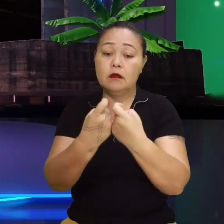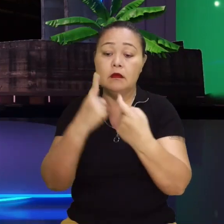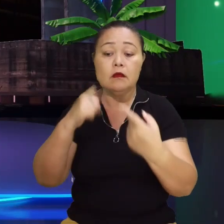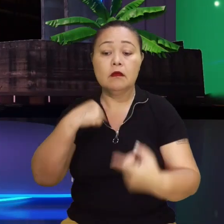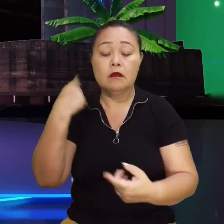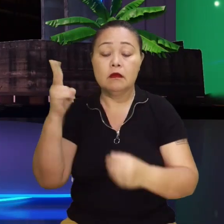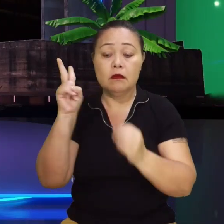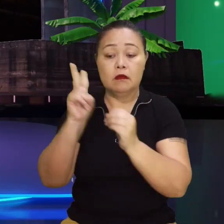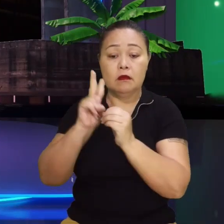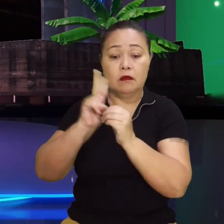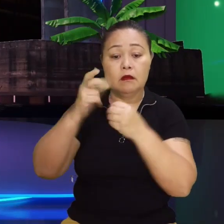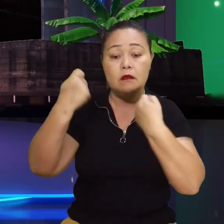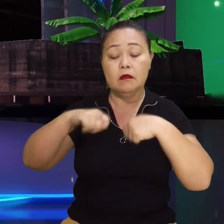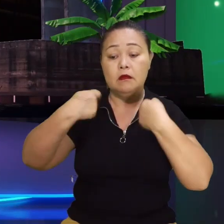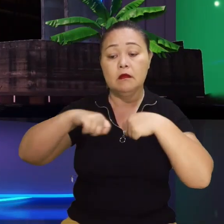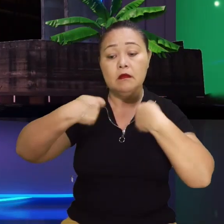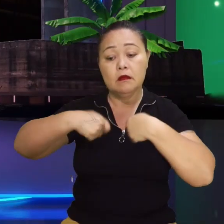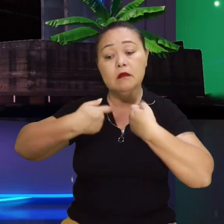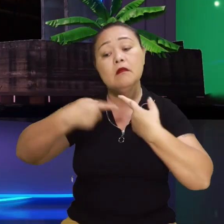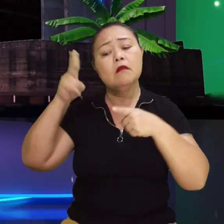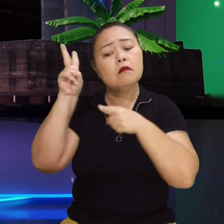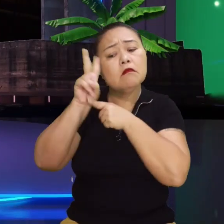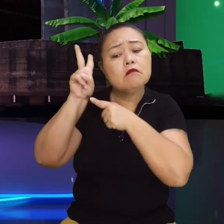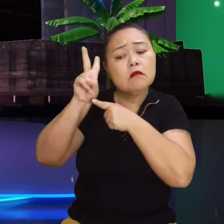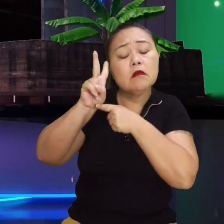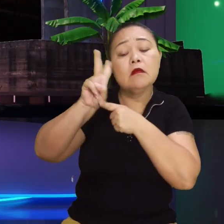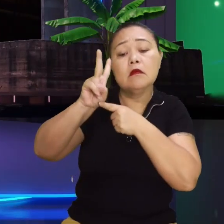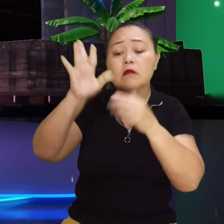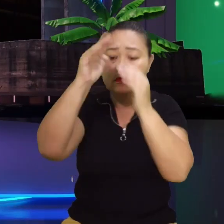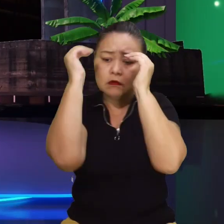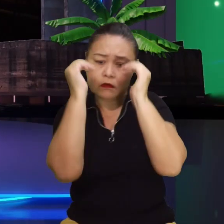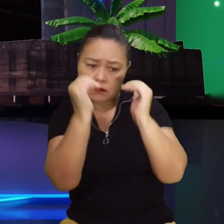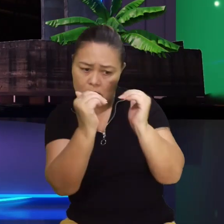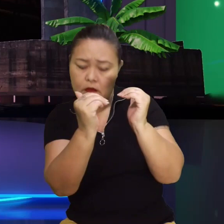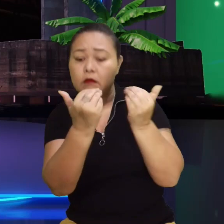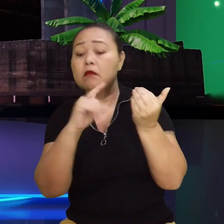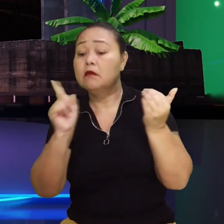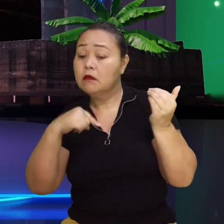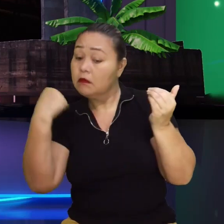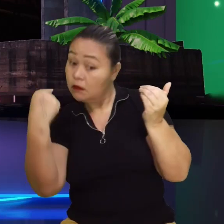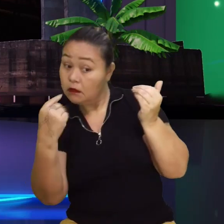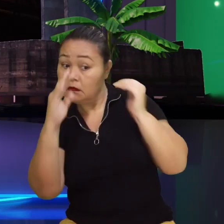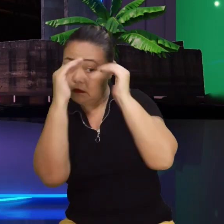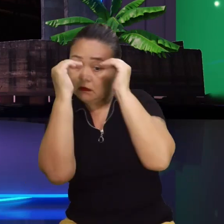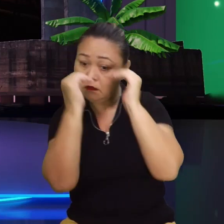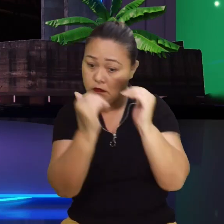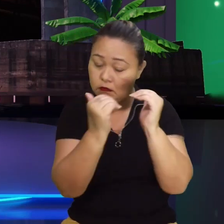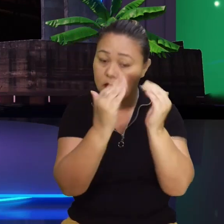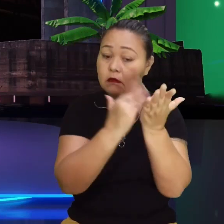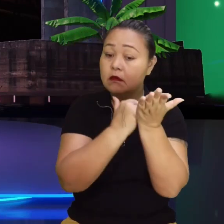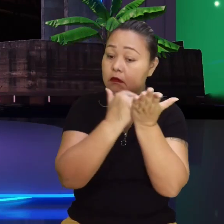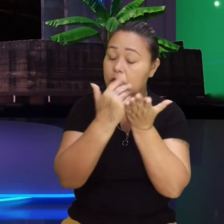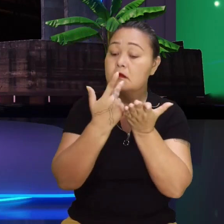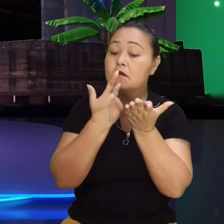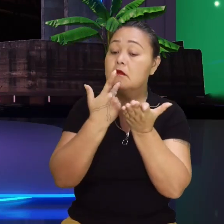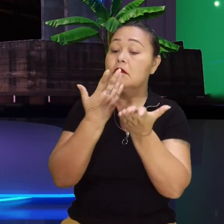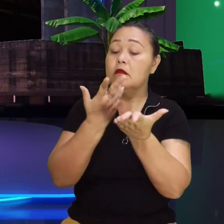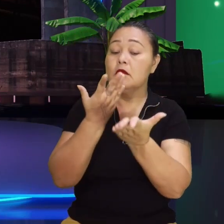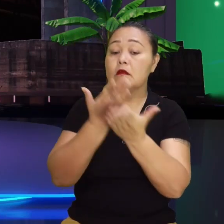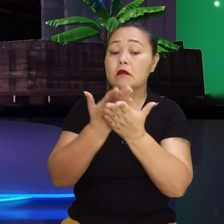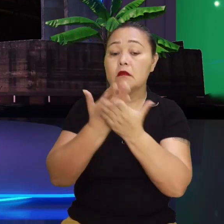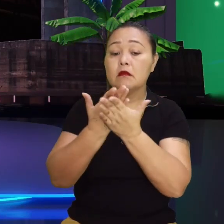nossos indígenas precisam ser preservados e respeitados por nós como começamos aula falando